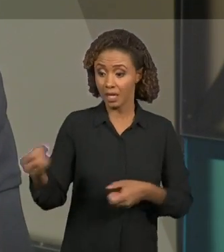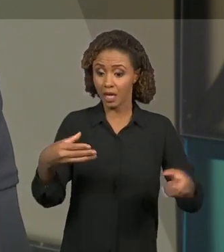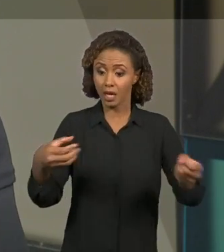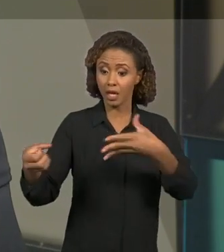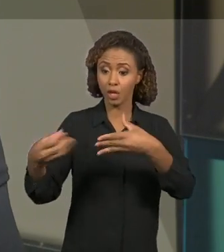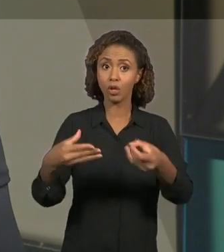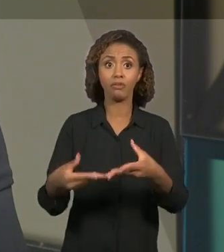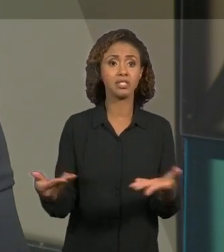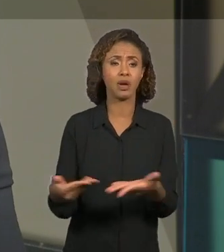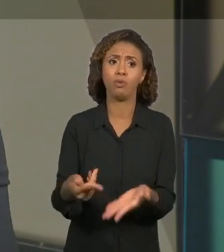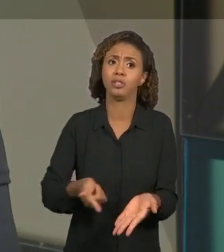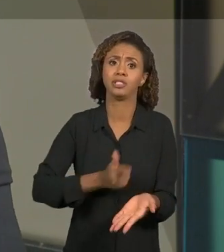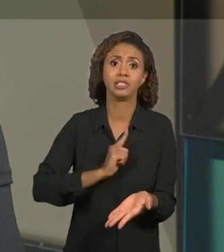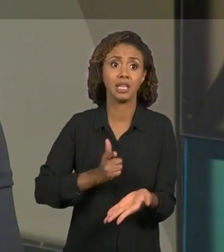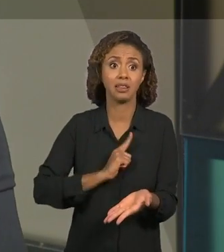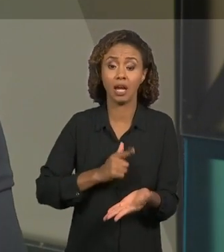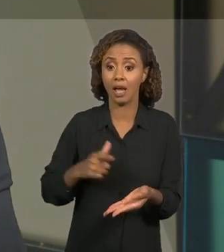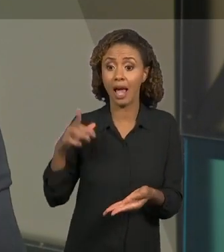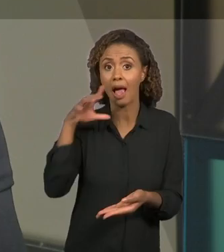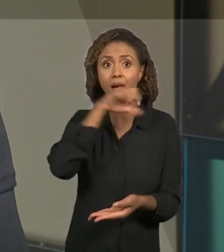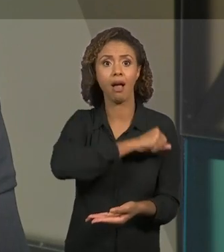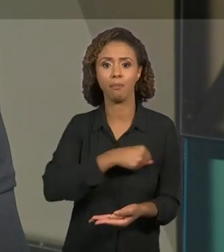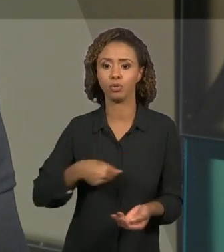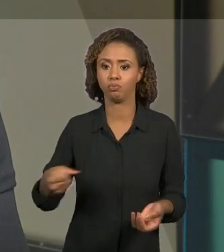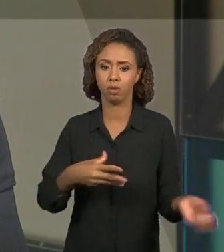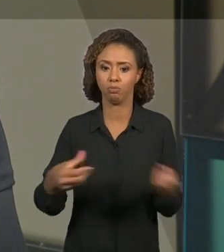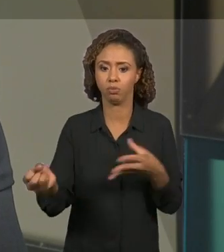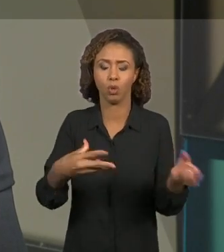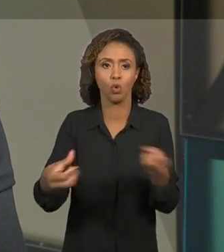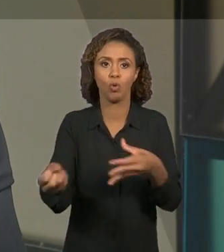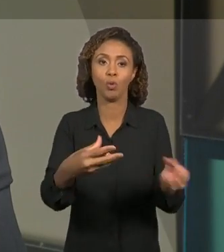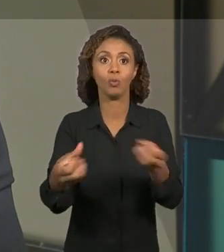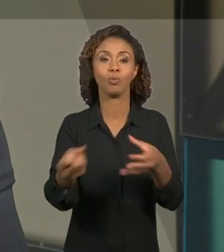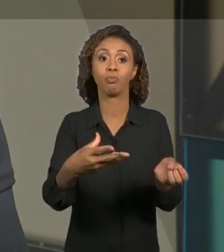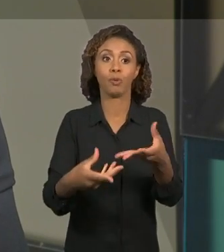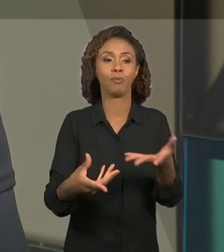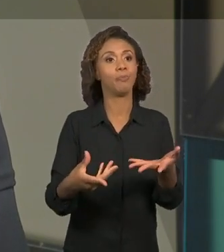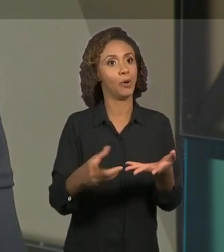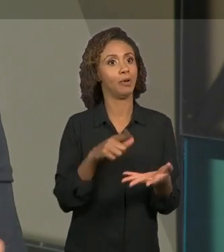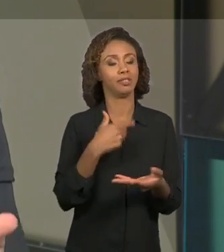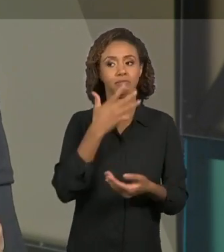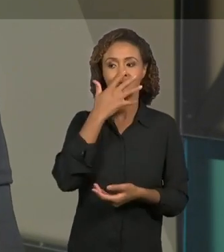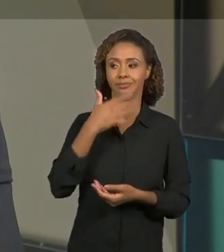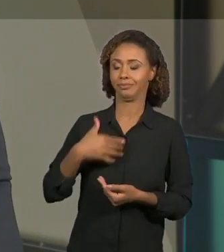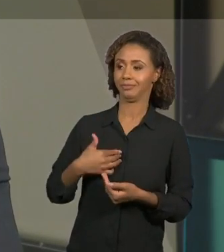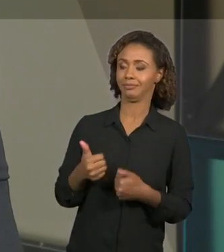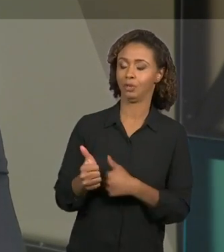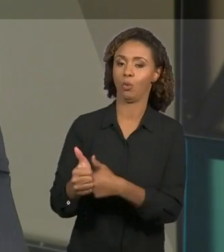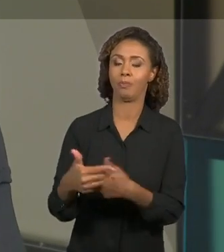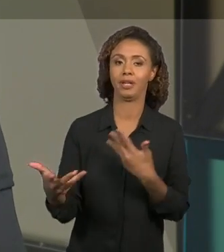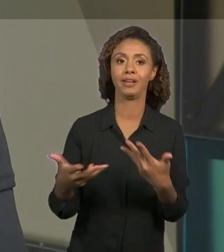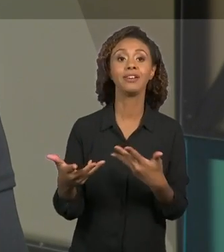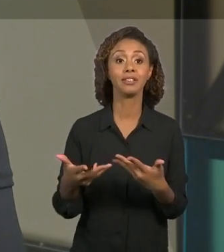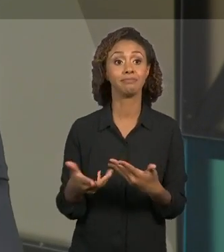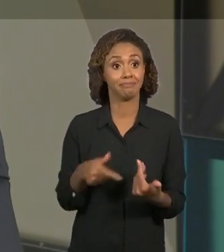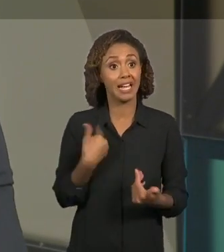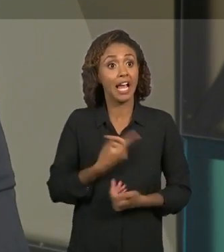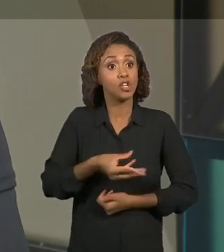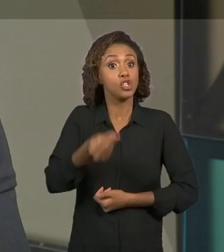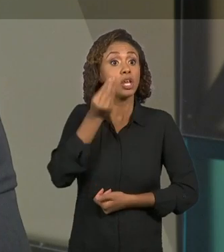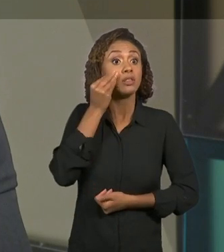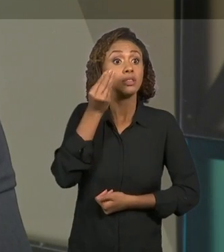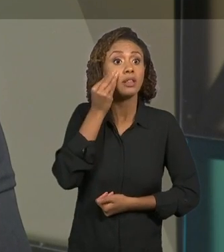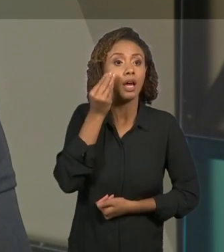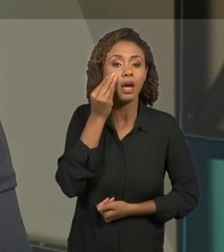hoje ea velocidade da inovação ela é assim a ser assustadora então a gente tentar de alguma maneira